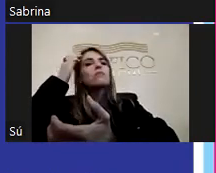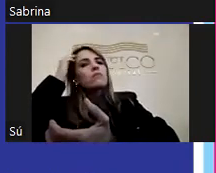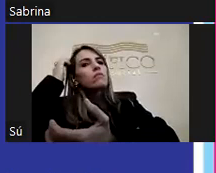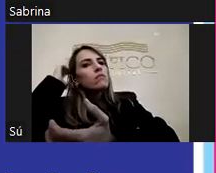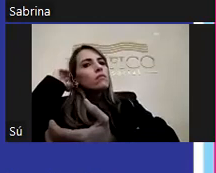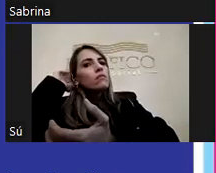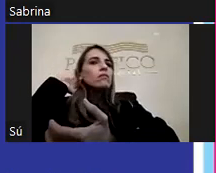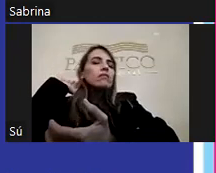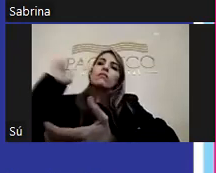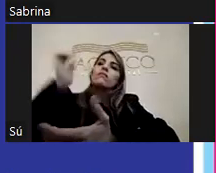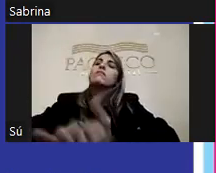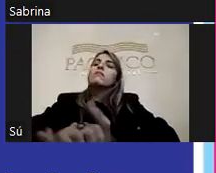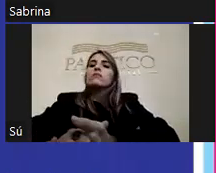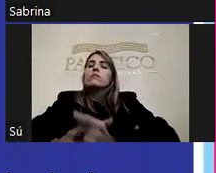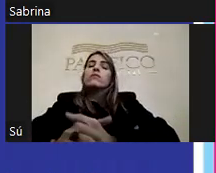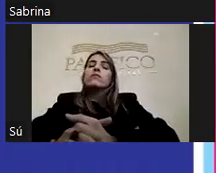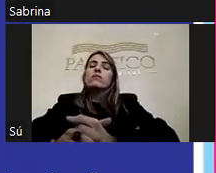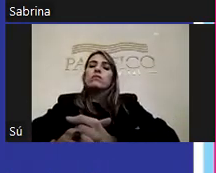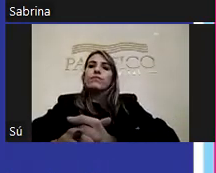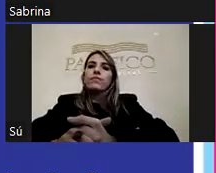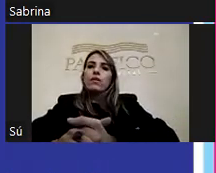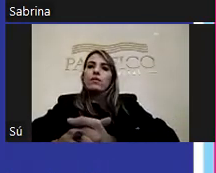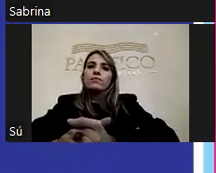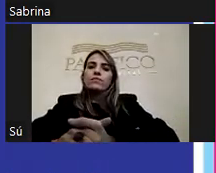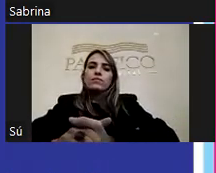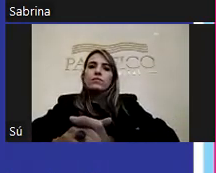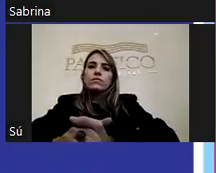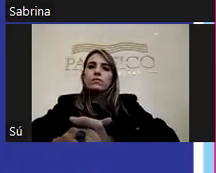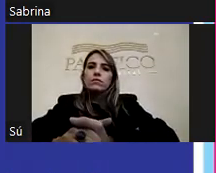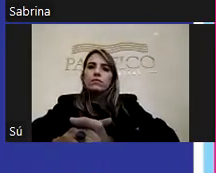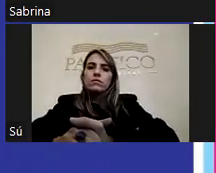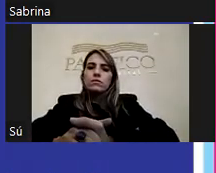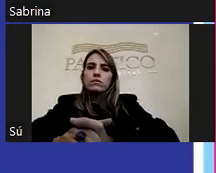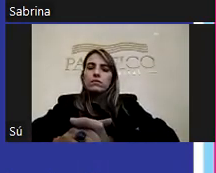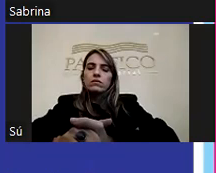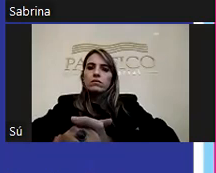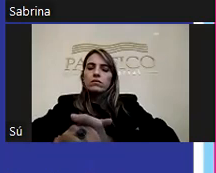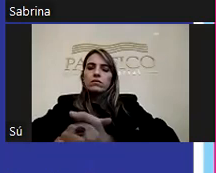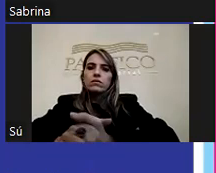recriminação nenhuma. Olhou para ela de novo e falou assim para ela: posso pegar nos seus peitos?